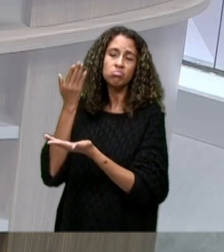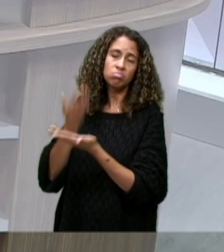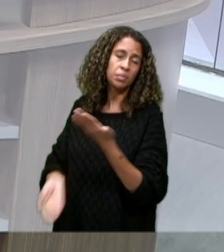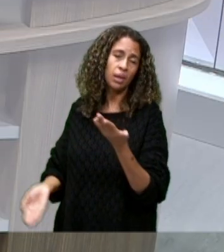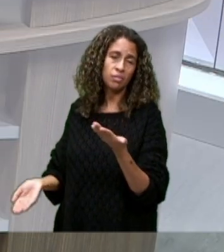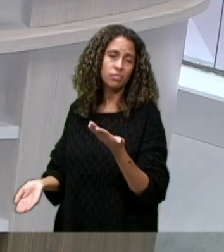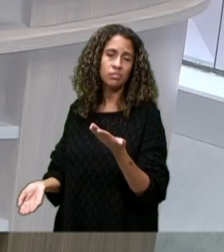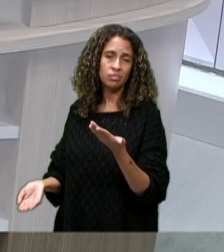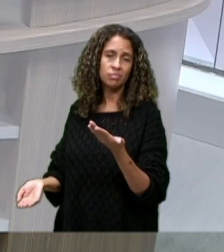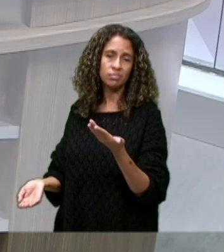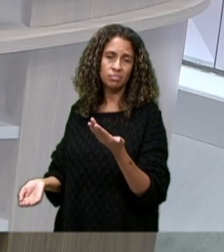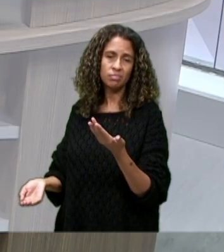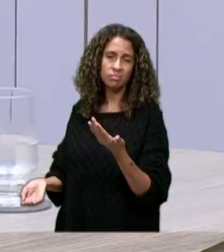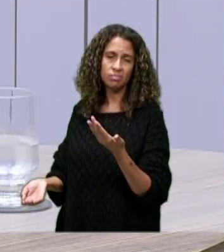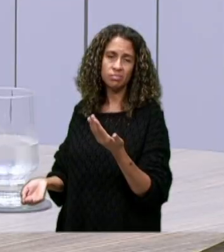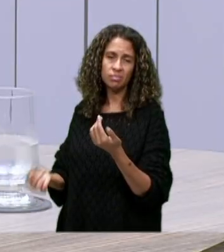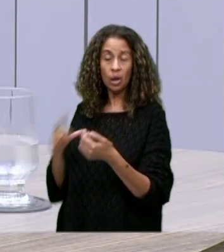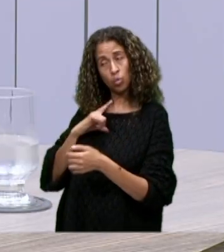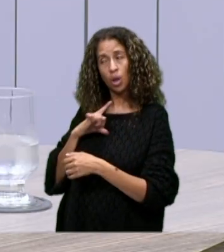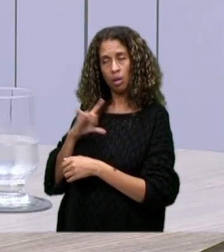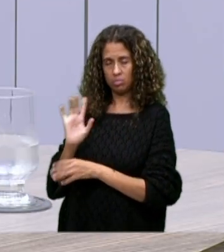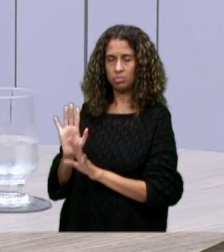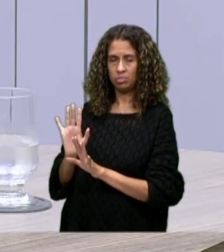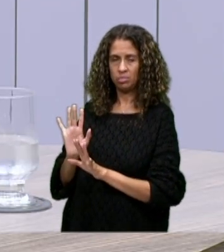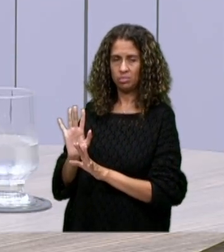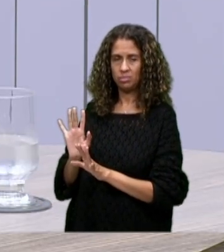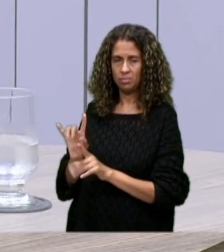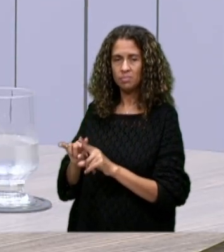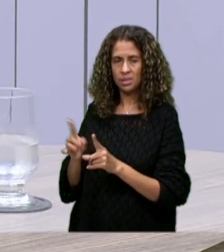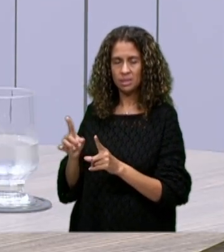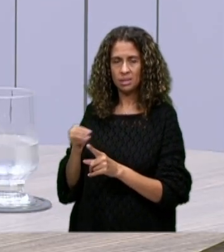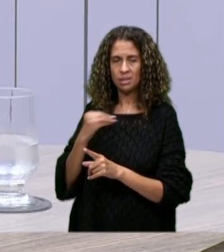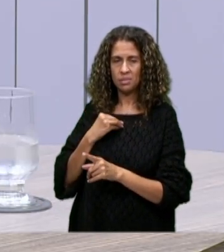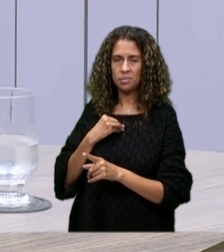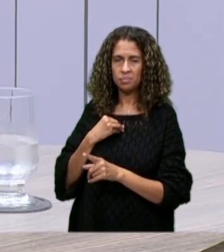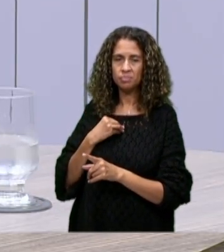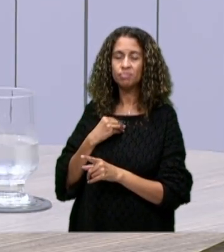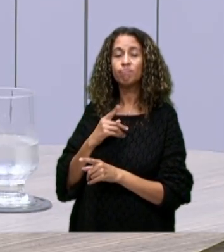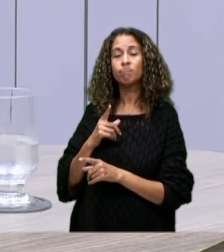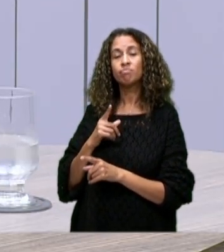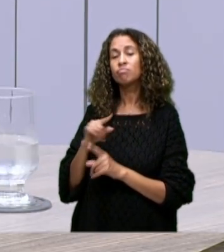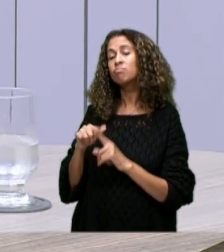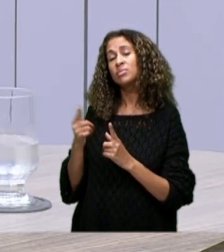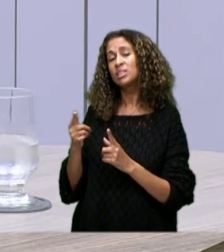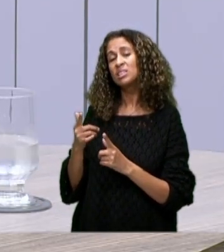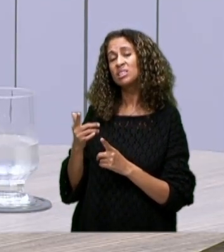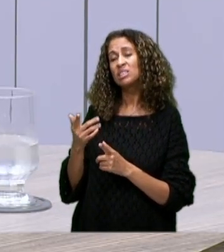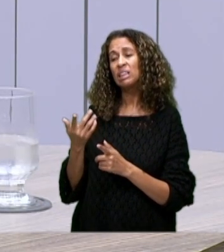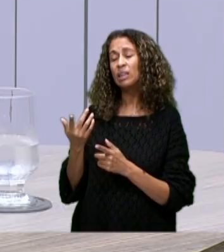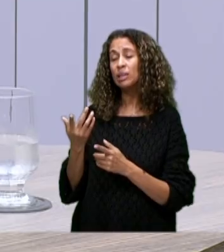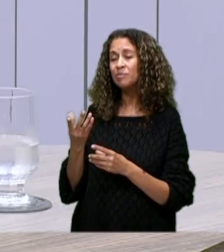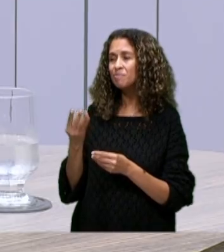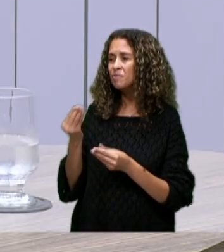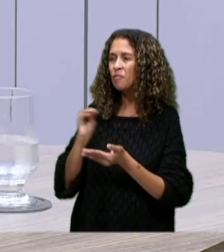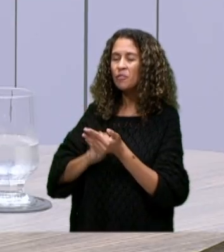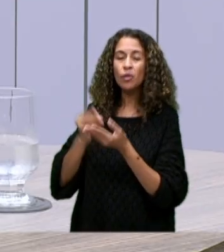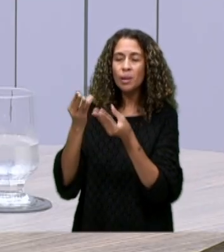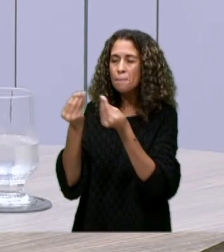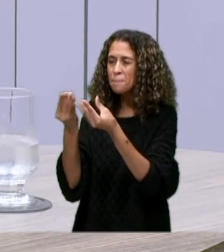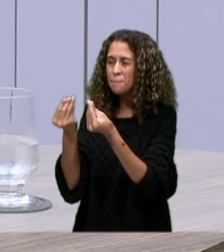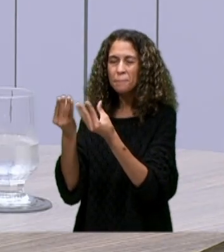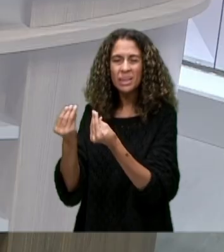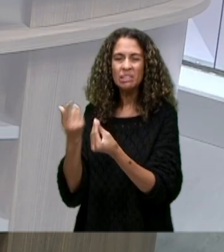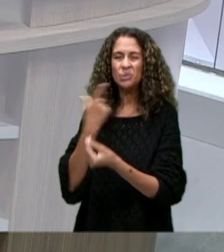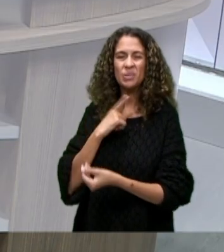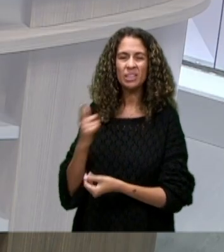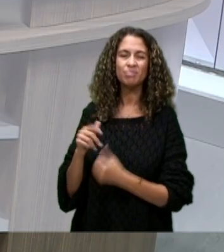ele. Claro, eu tenho a edição original, óbvio. Mas eles não estão em lugar nenhum. Né? É aquela coisa